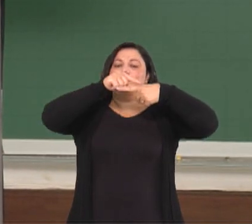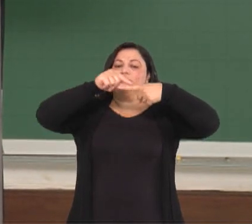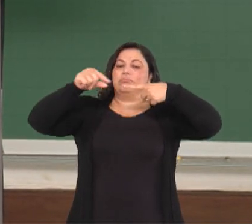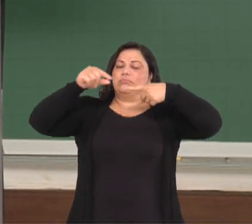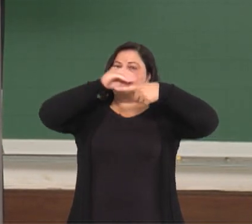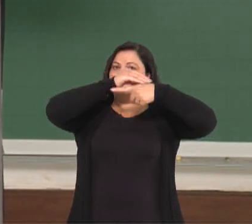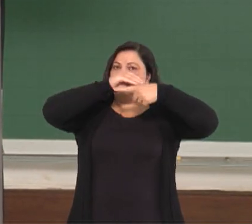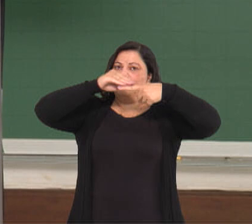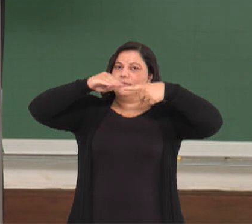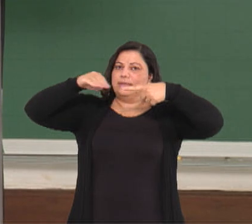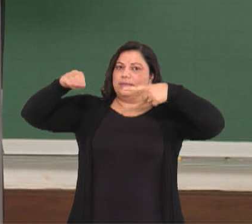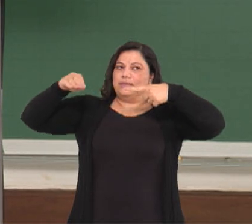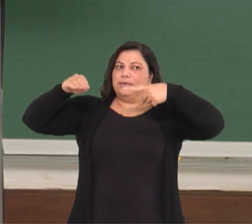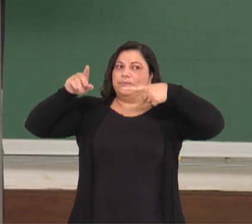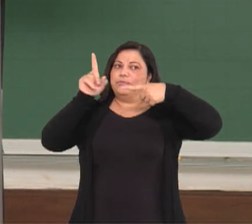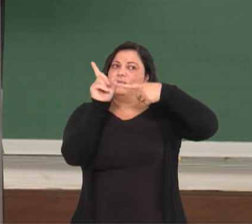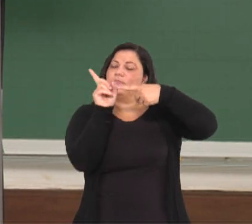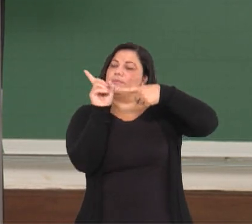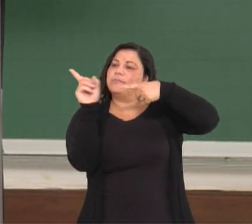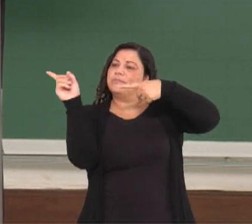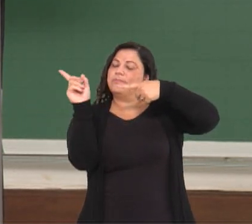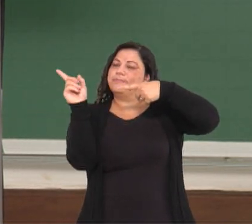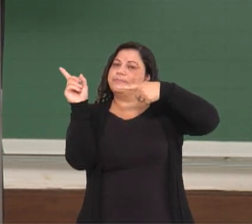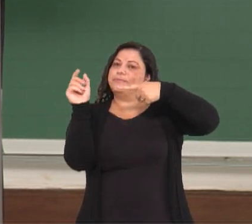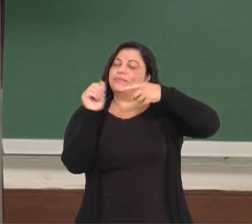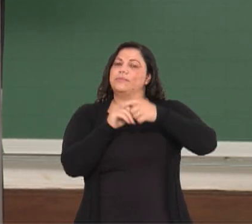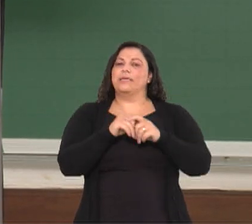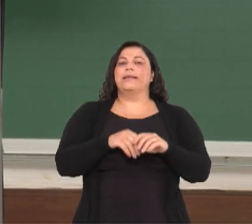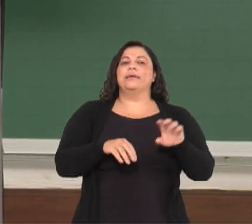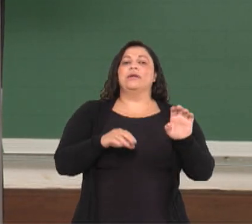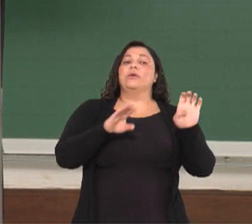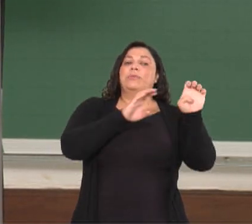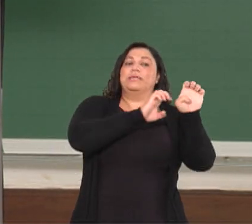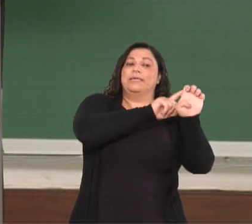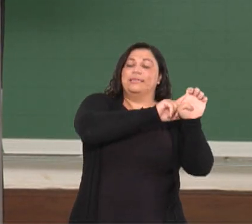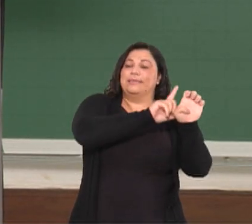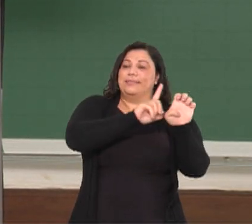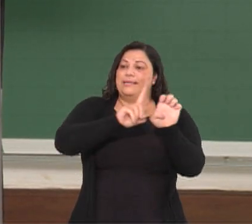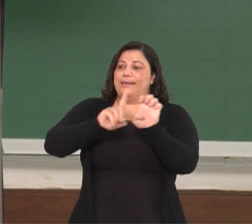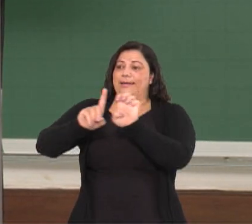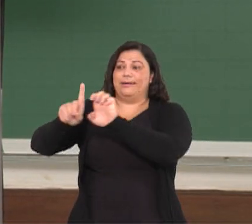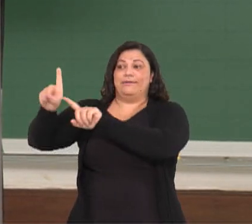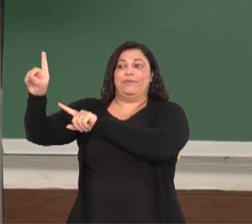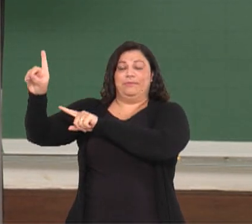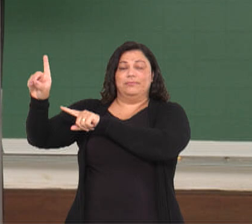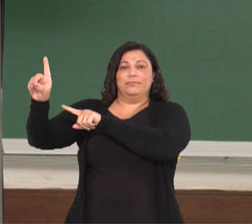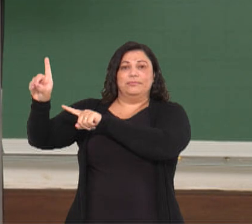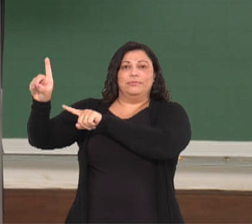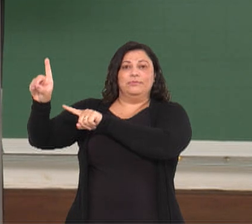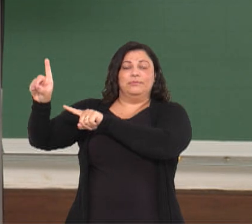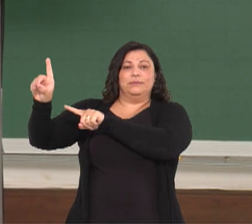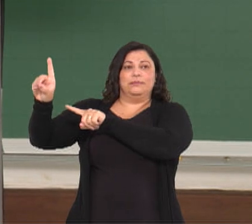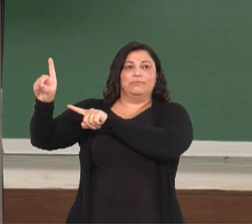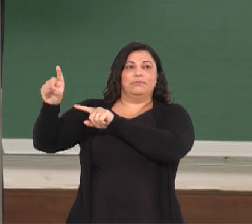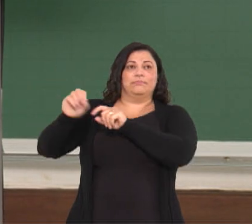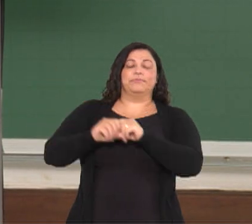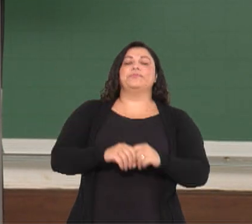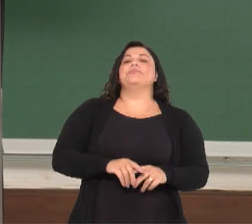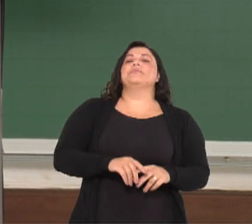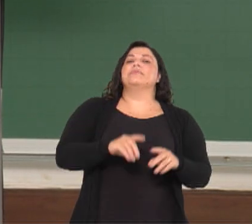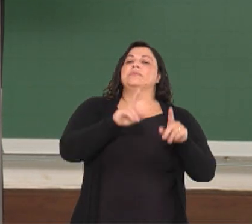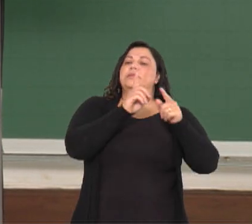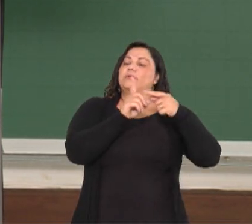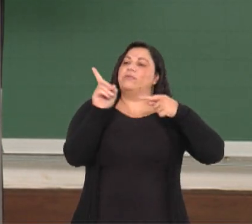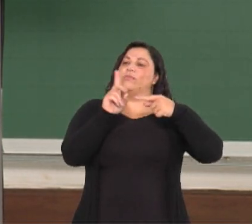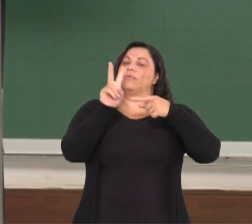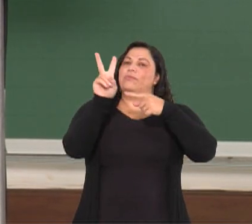horizontal, e o sentido é dado da esquerda para a direita. Essa é a caracterização de uma grandeza do tipo